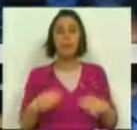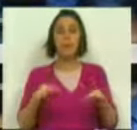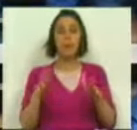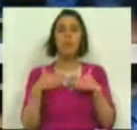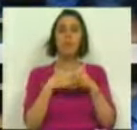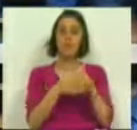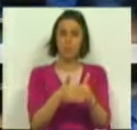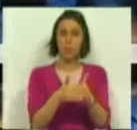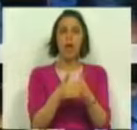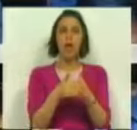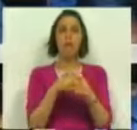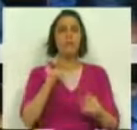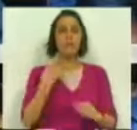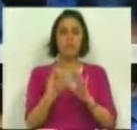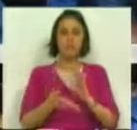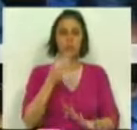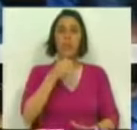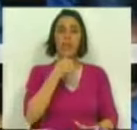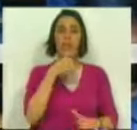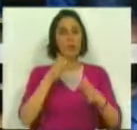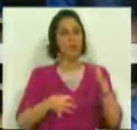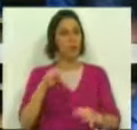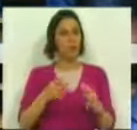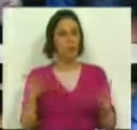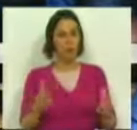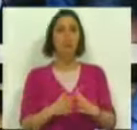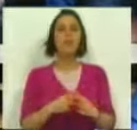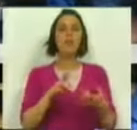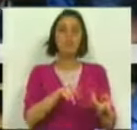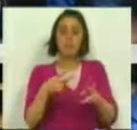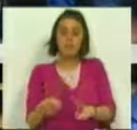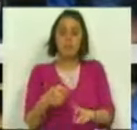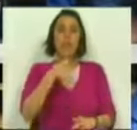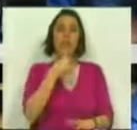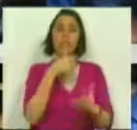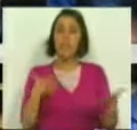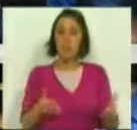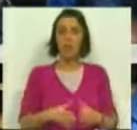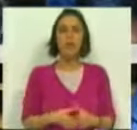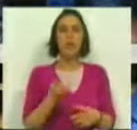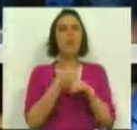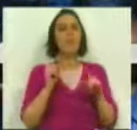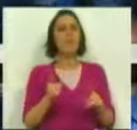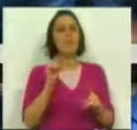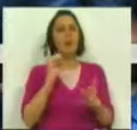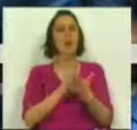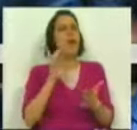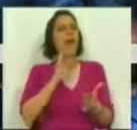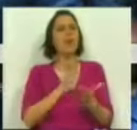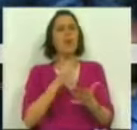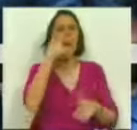simplificação processual, a celeridade das decisões judiciais, a execução das decisões, porque não conta